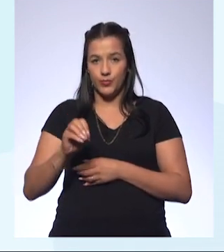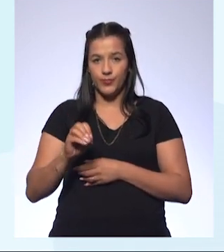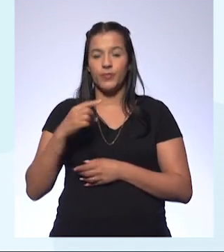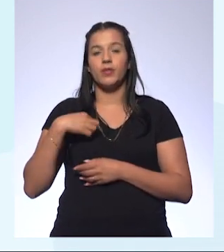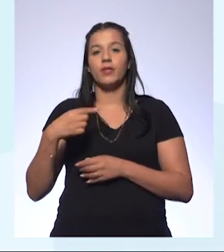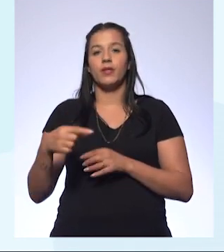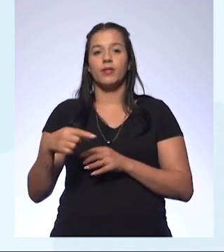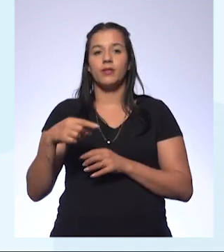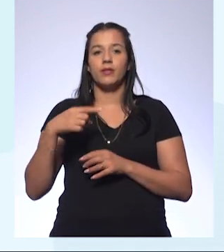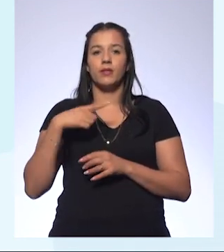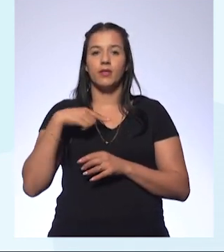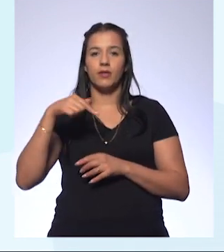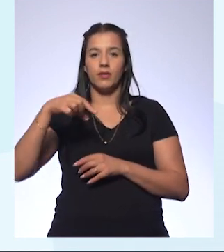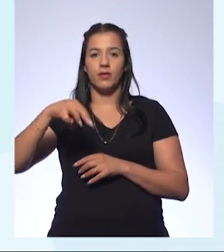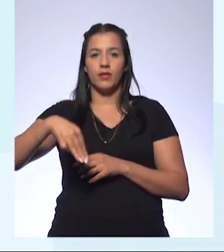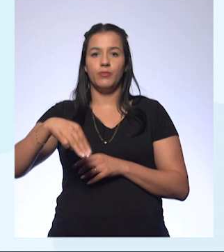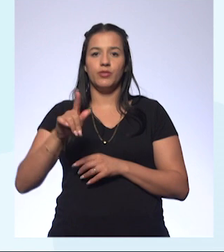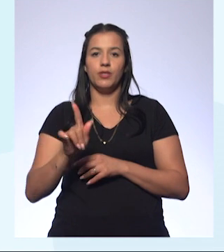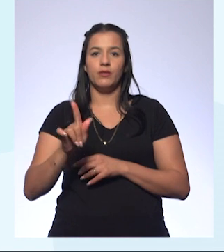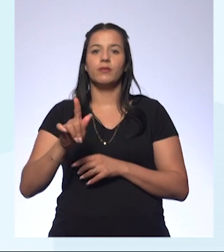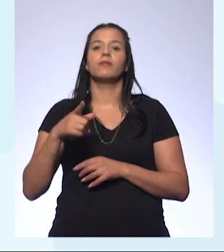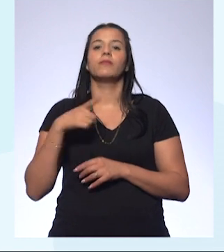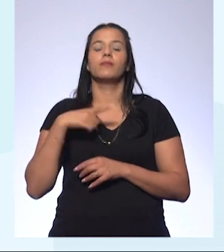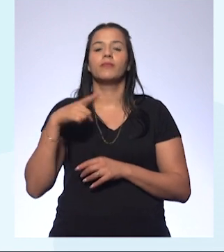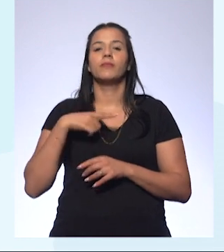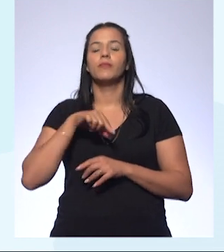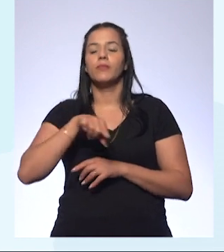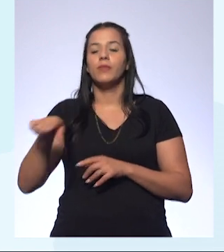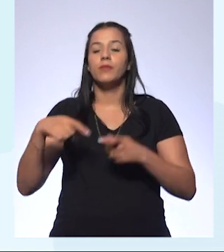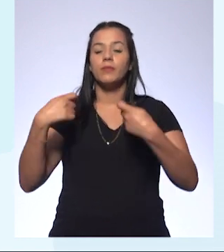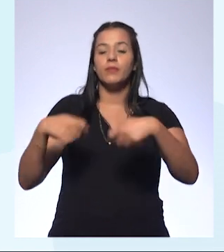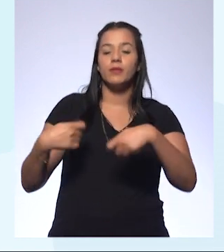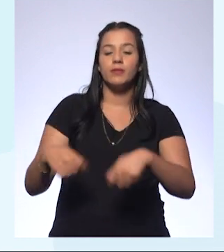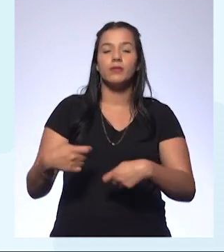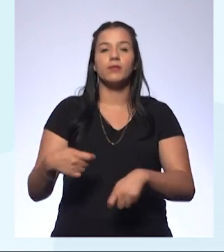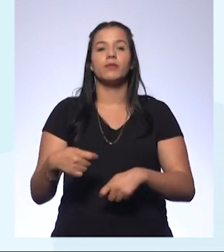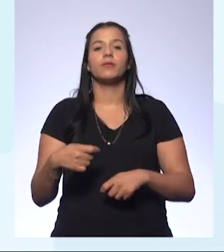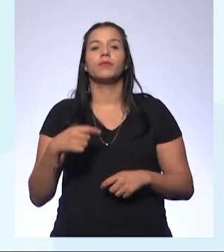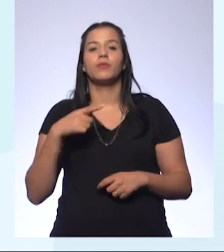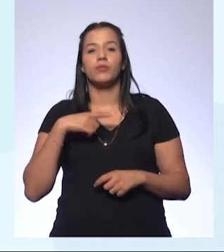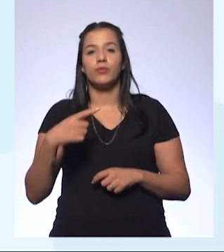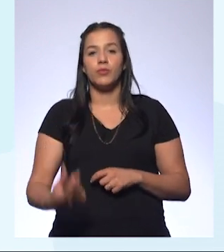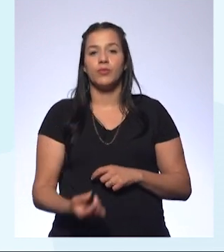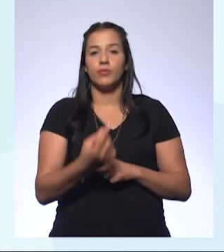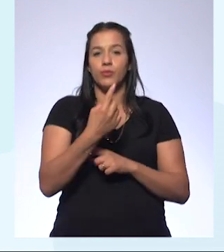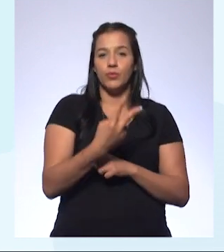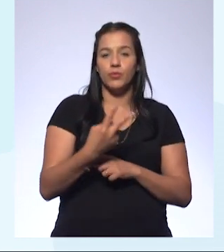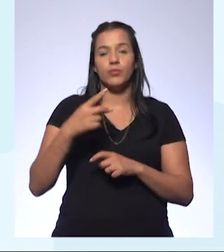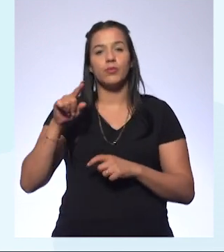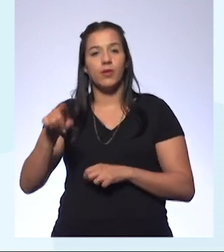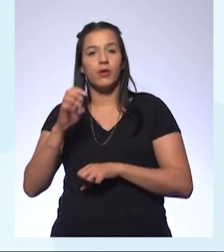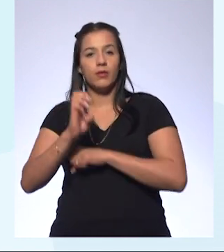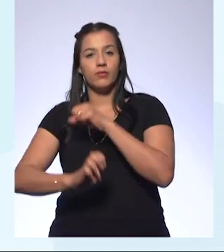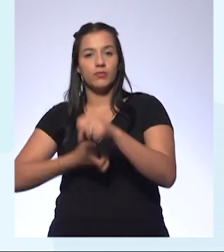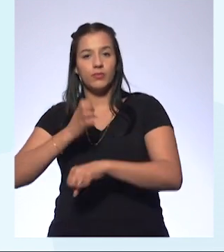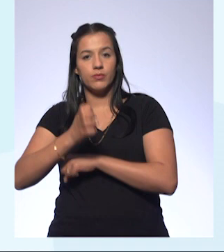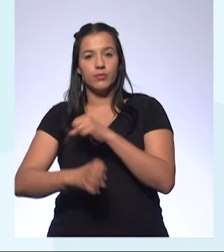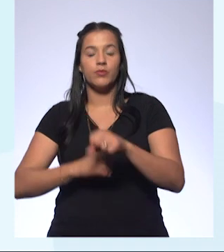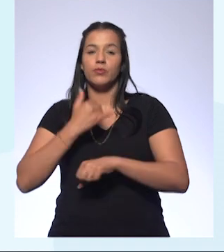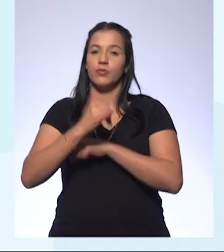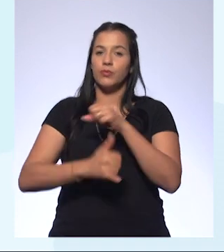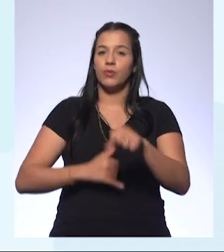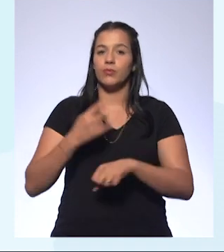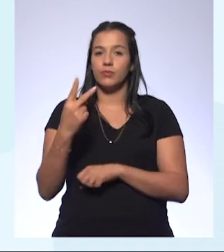valência 1. Então, a gente vai inverter esses valores. Eu vou precisar de 1 átomo de magnésio doando elétrons para 2 átomos de